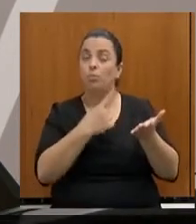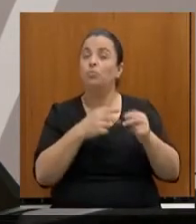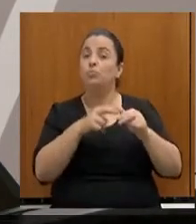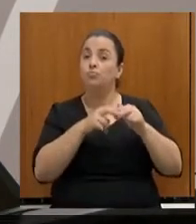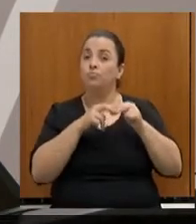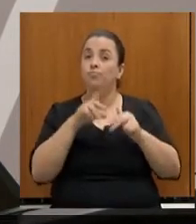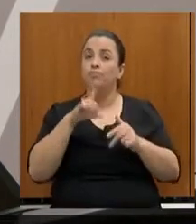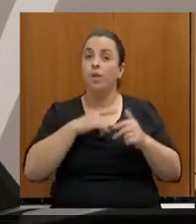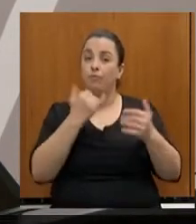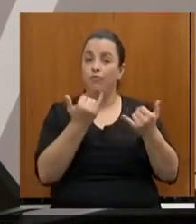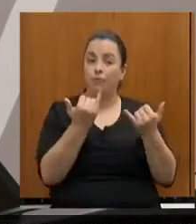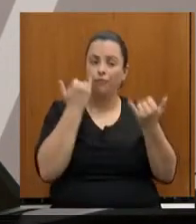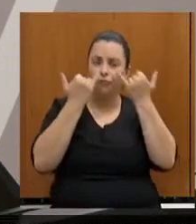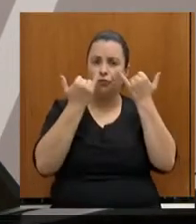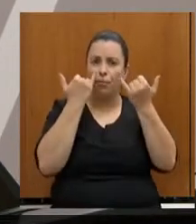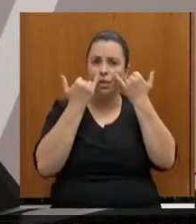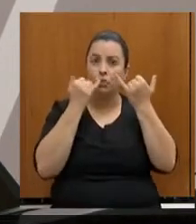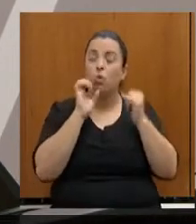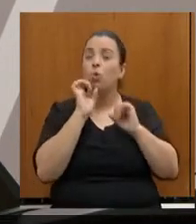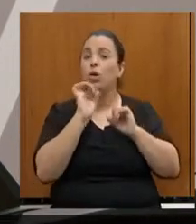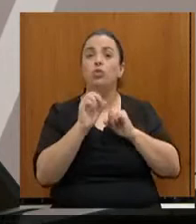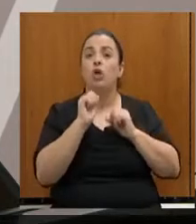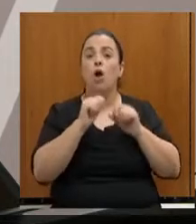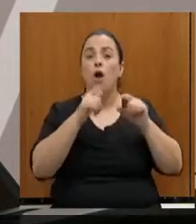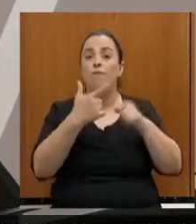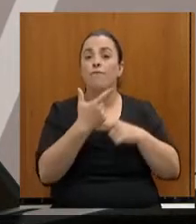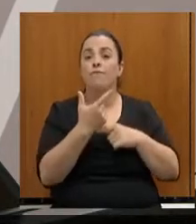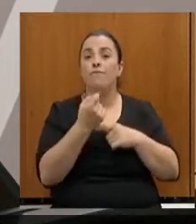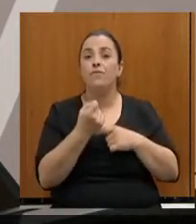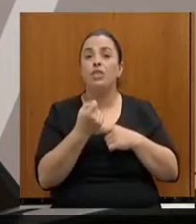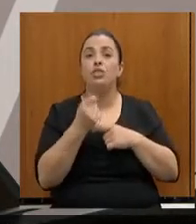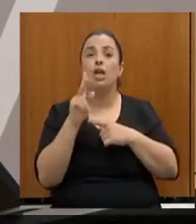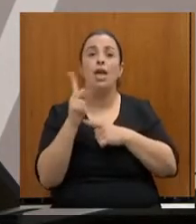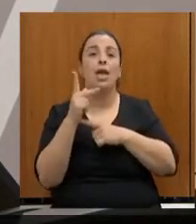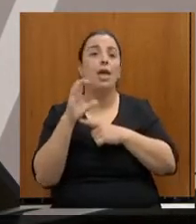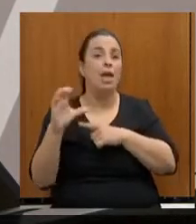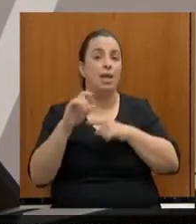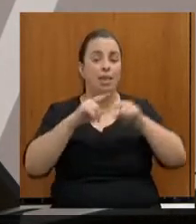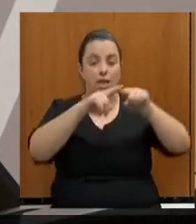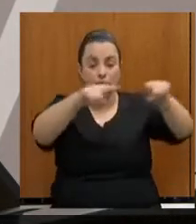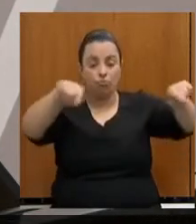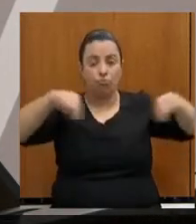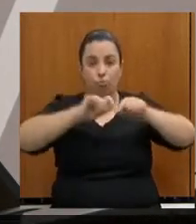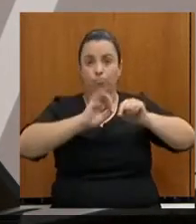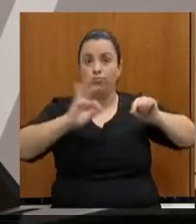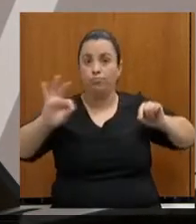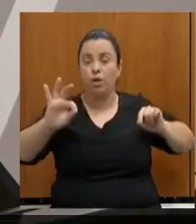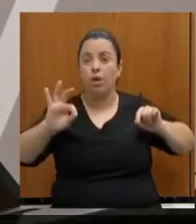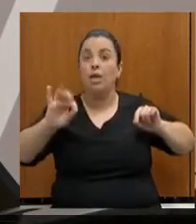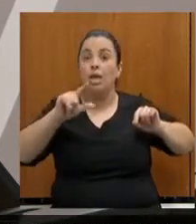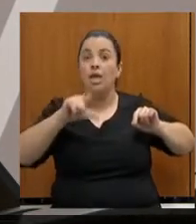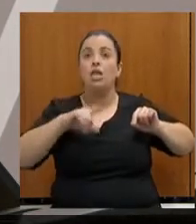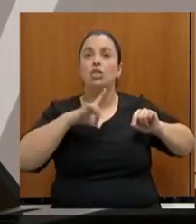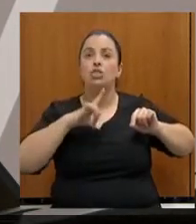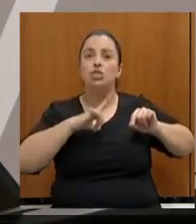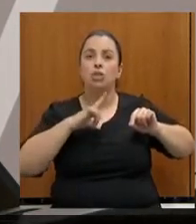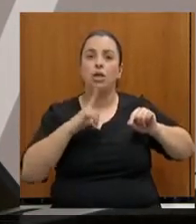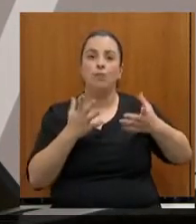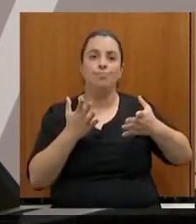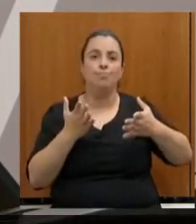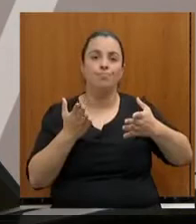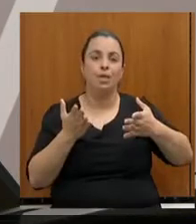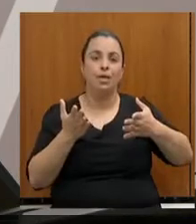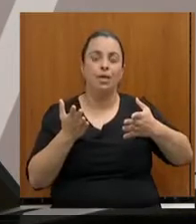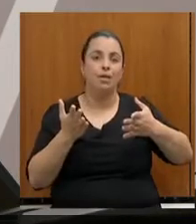uma informação de apenas 20 hectares que estariam sobrepostos Entretanto a partir de um levantamento